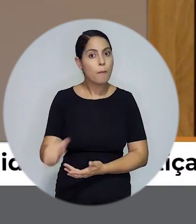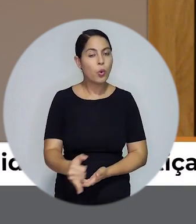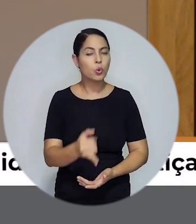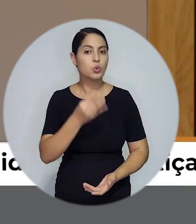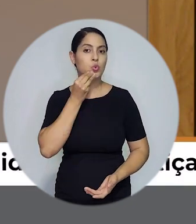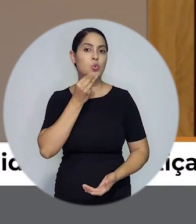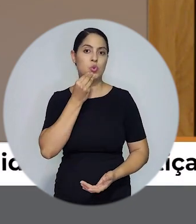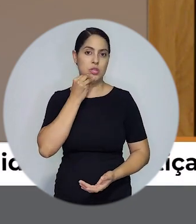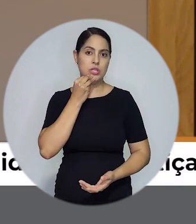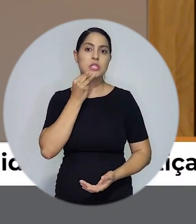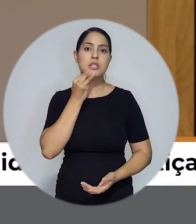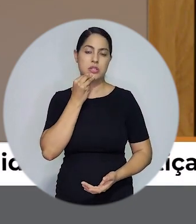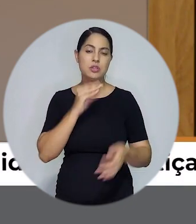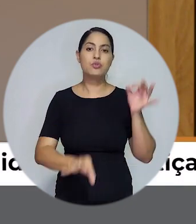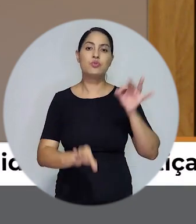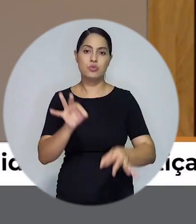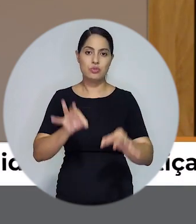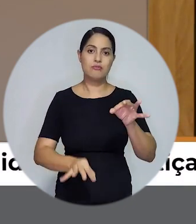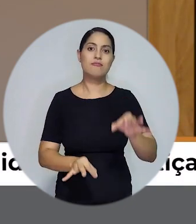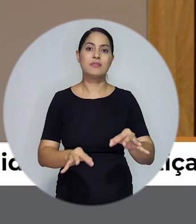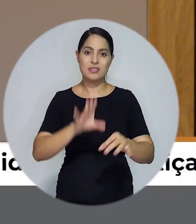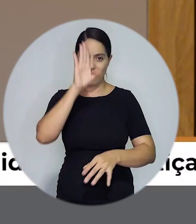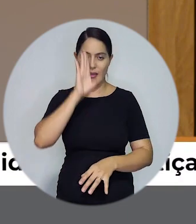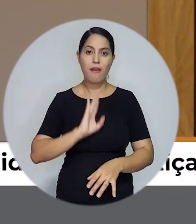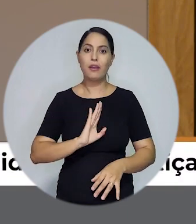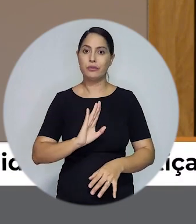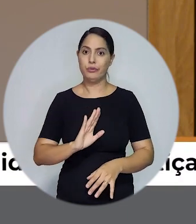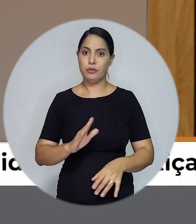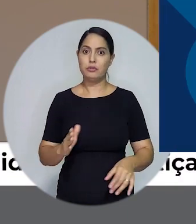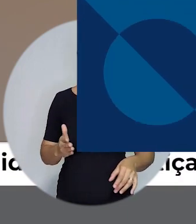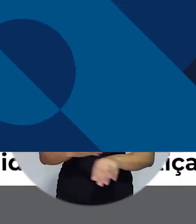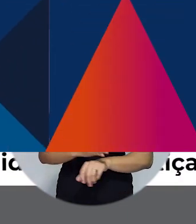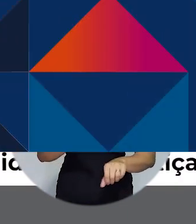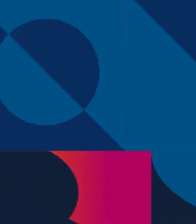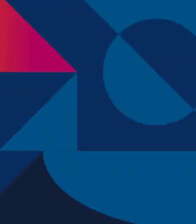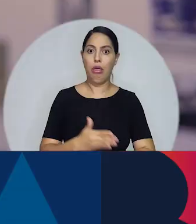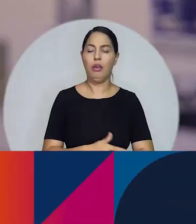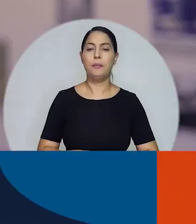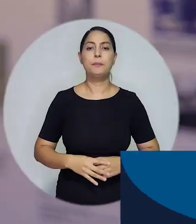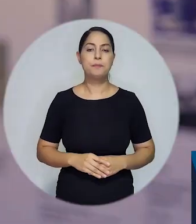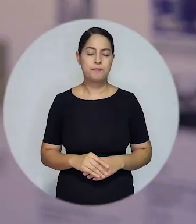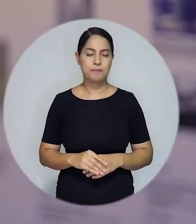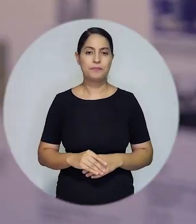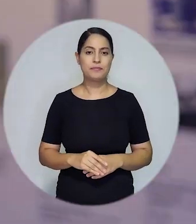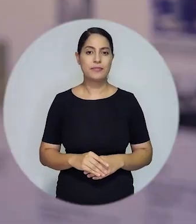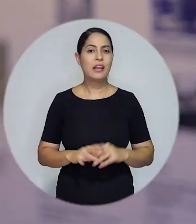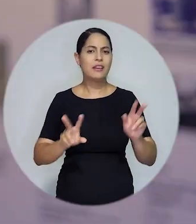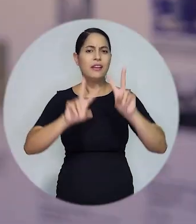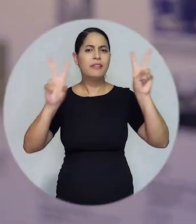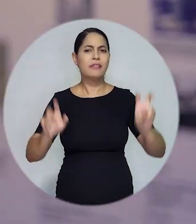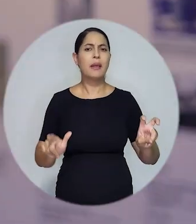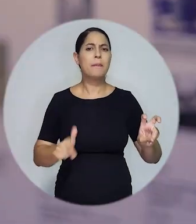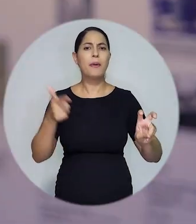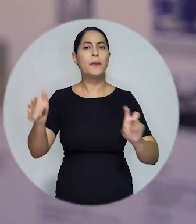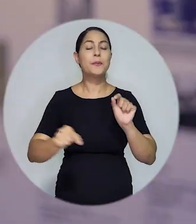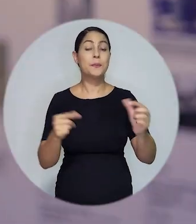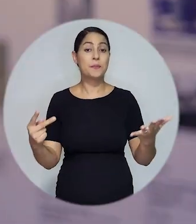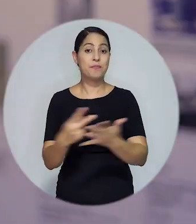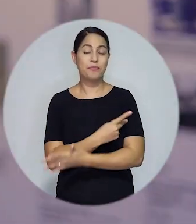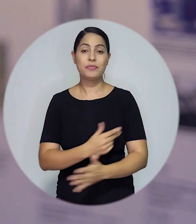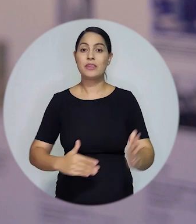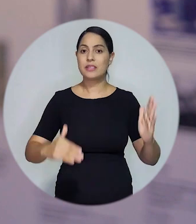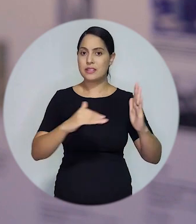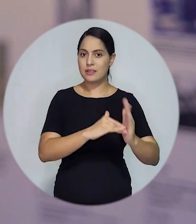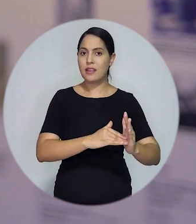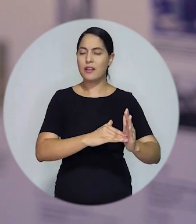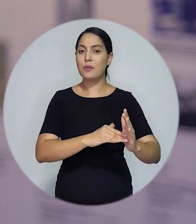resultando no uso oportunista e predatório do sistema de justiça. Mudando de assunto, o Senado Federal empossou